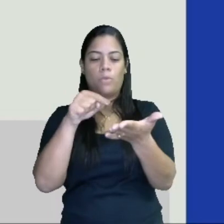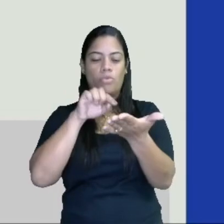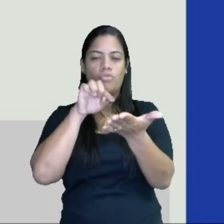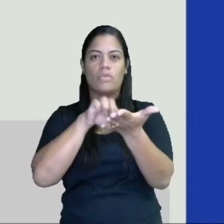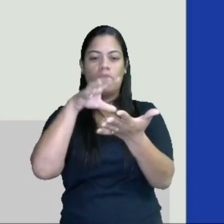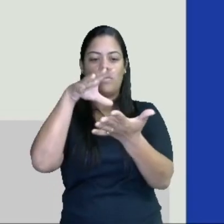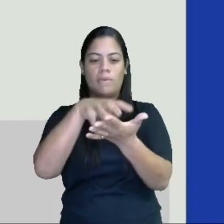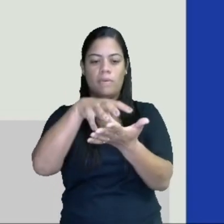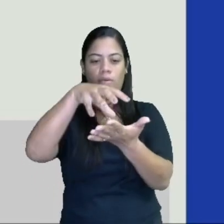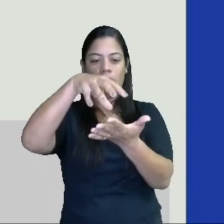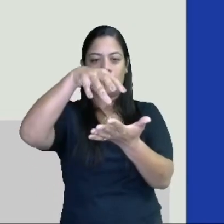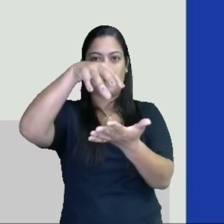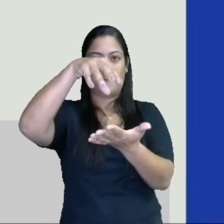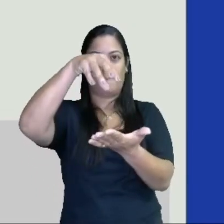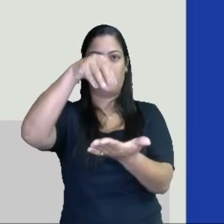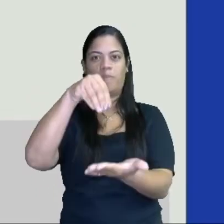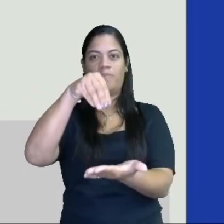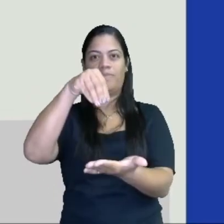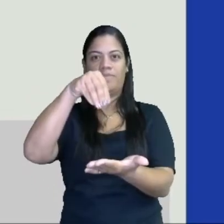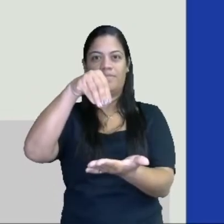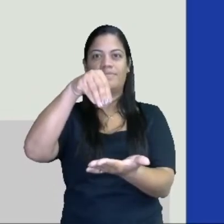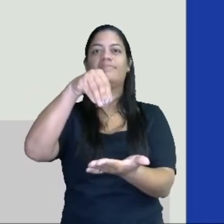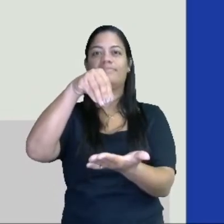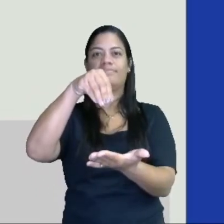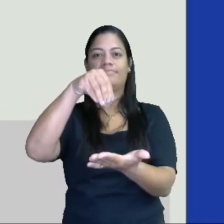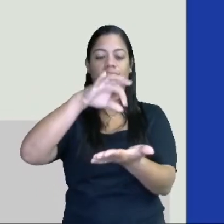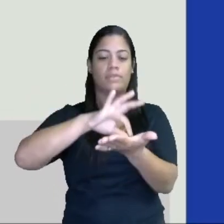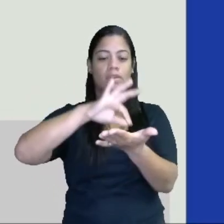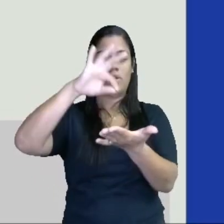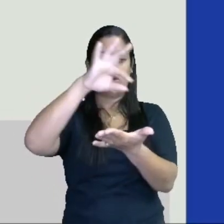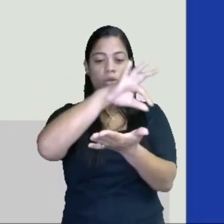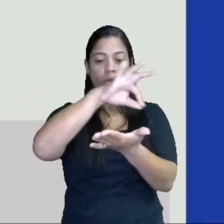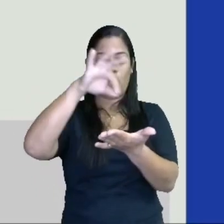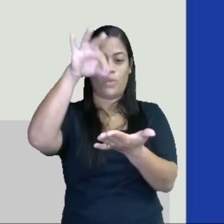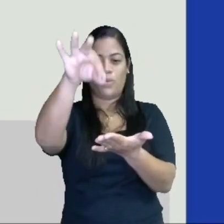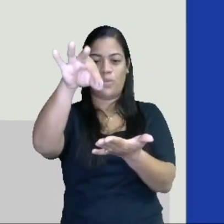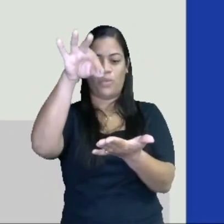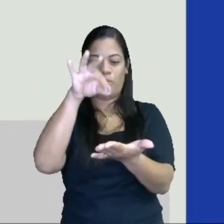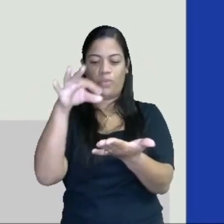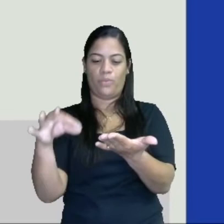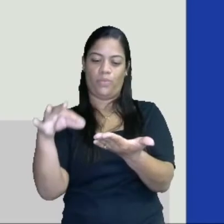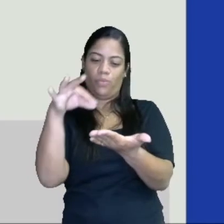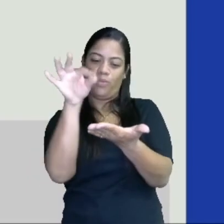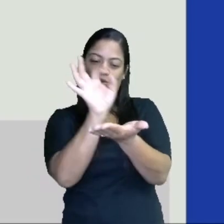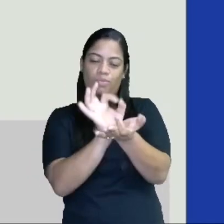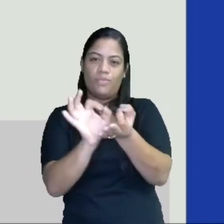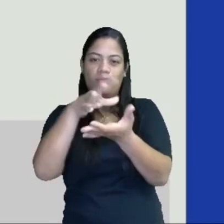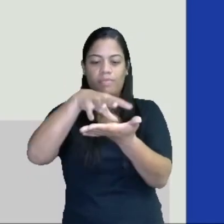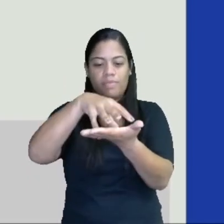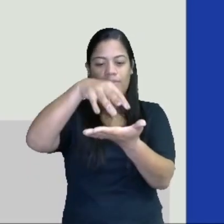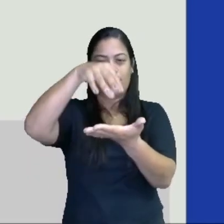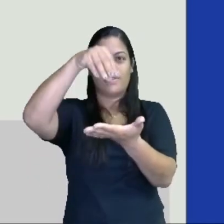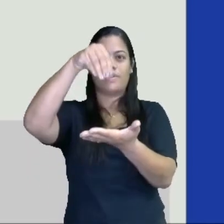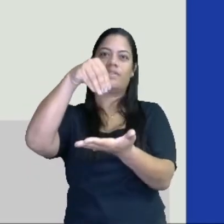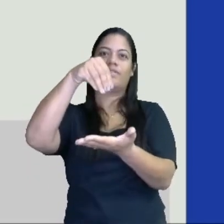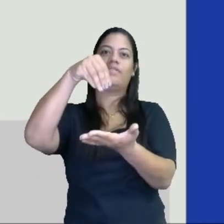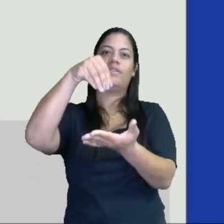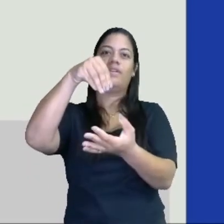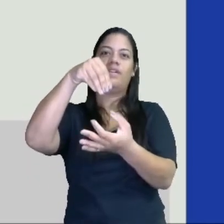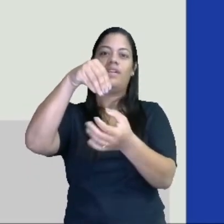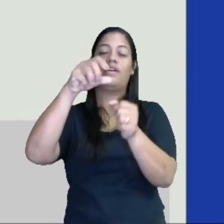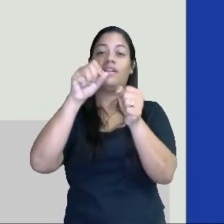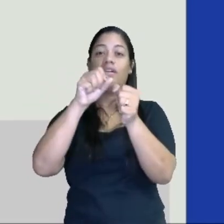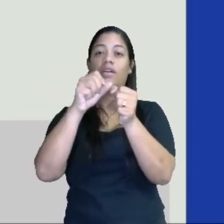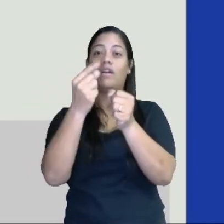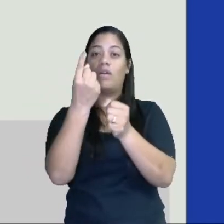mesma direção. Uniremos as extremidades dos 4 palitos em uma jujuba, tá? Você vai